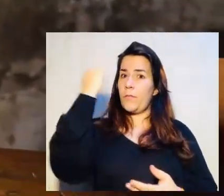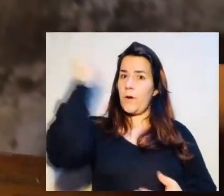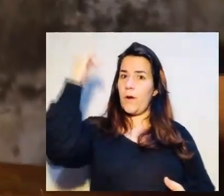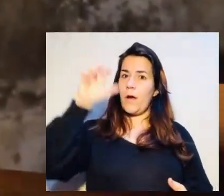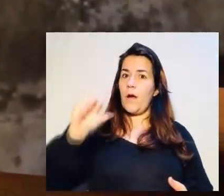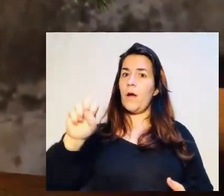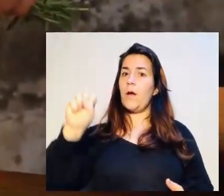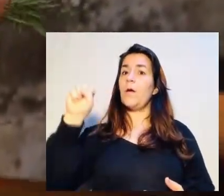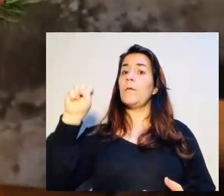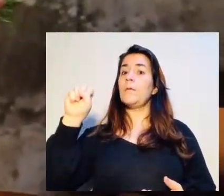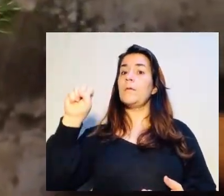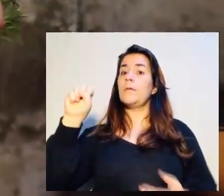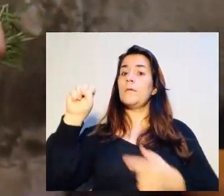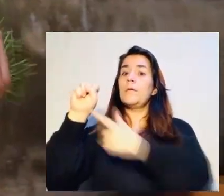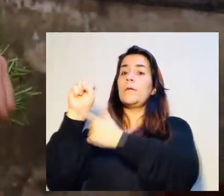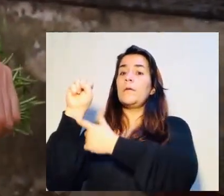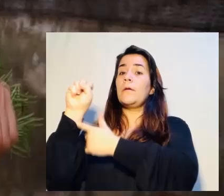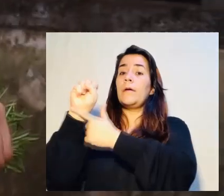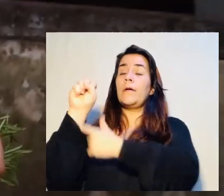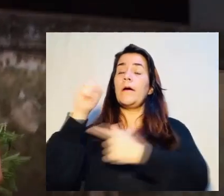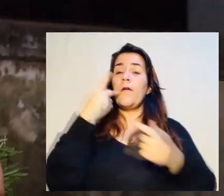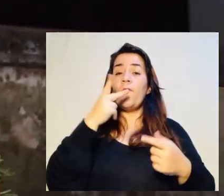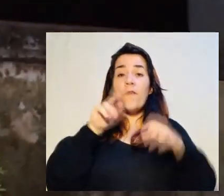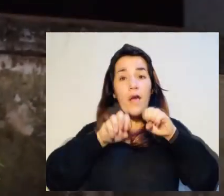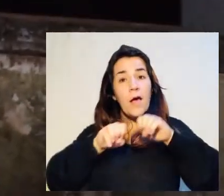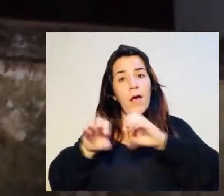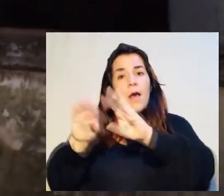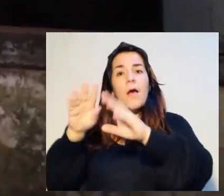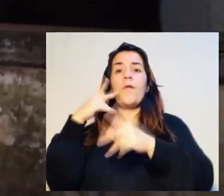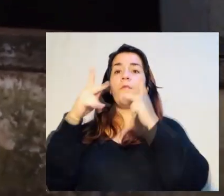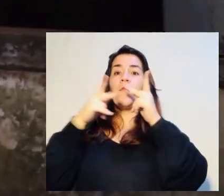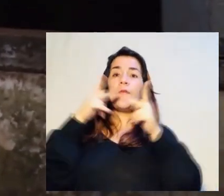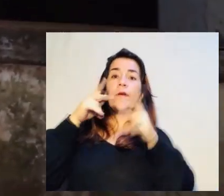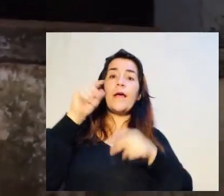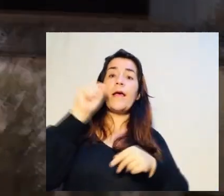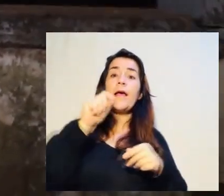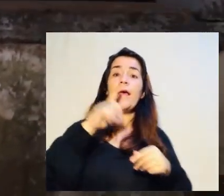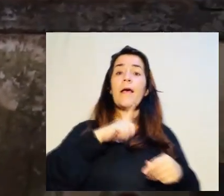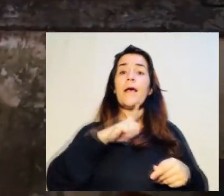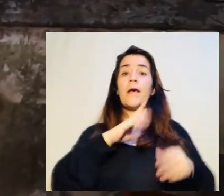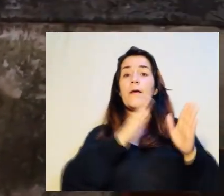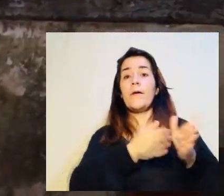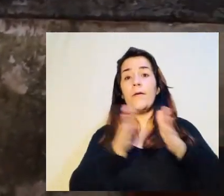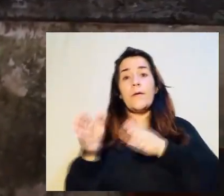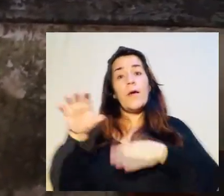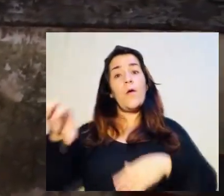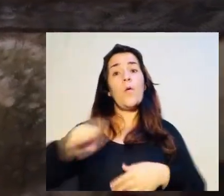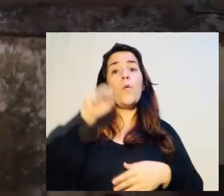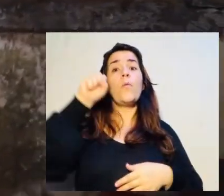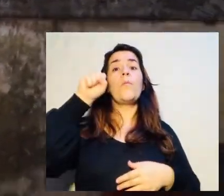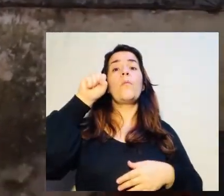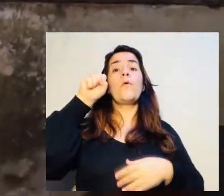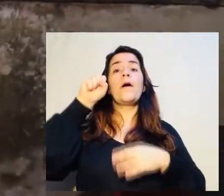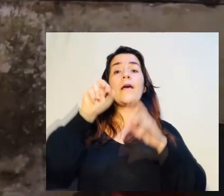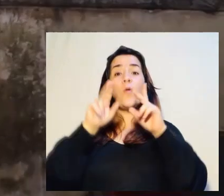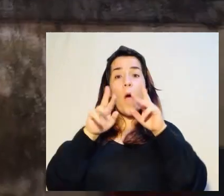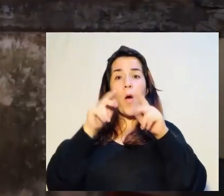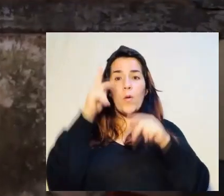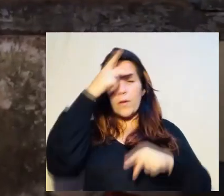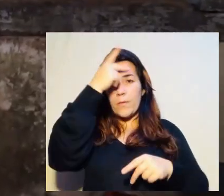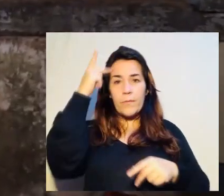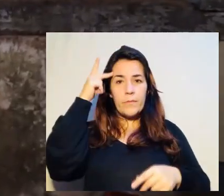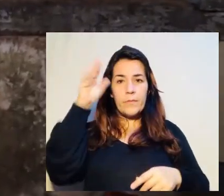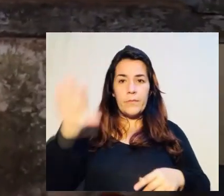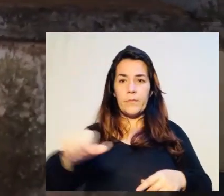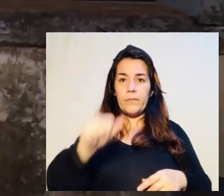E importante é o punho delas. A sabedoria popular já disse que tem que ser o punho da pessoa, porque